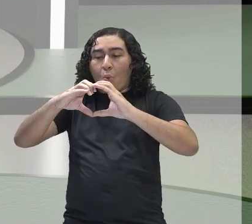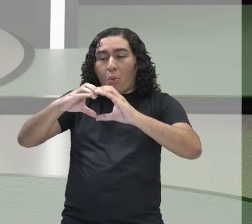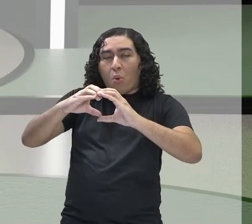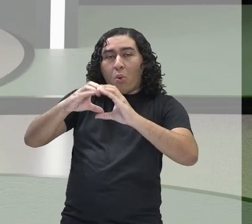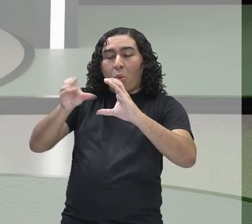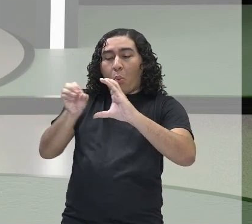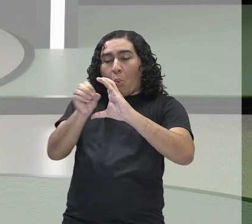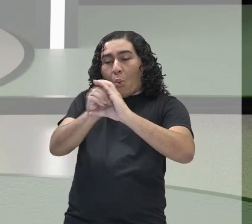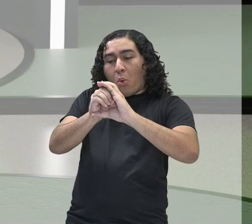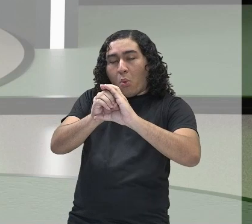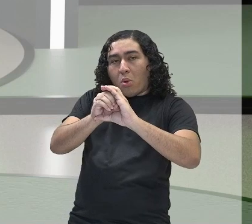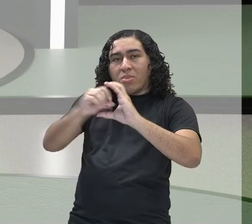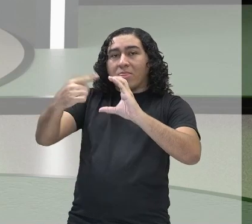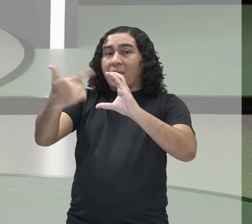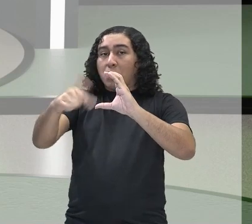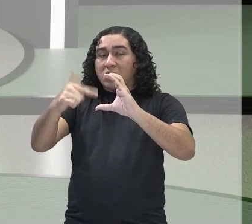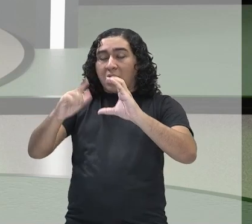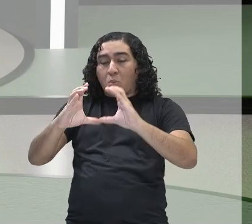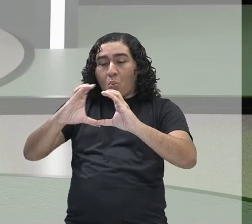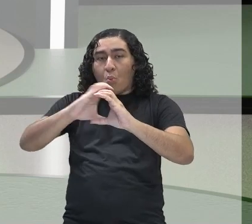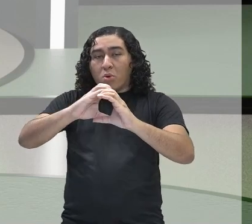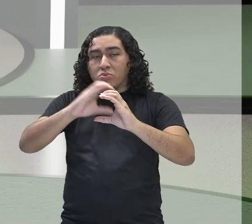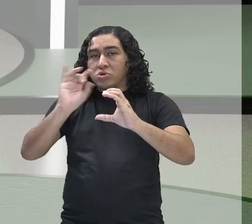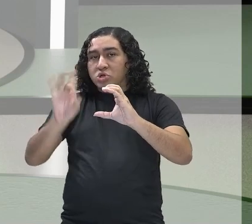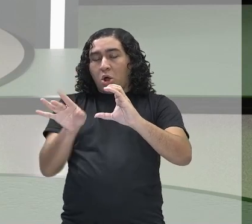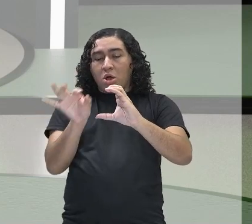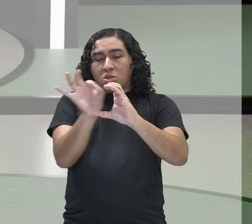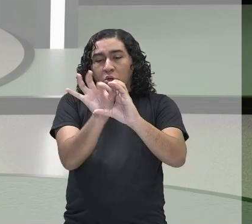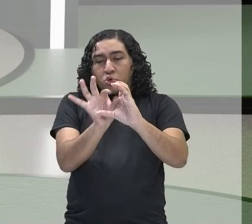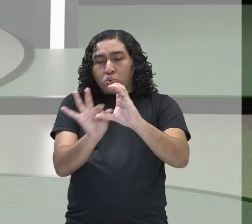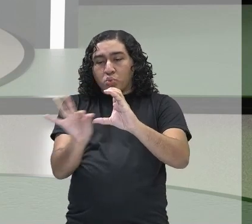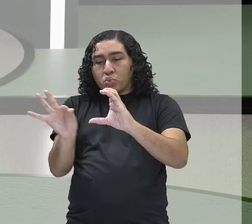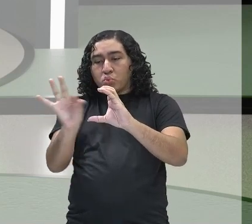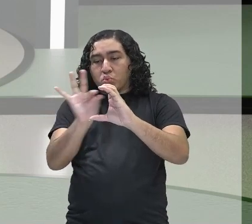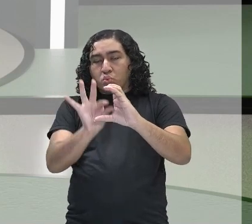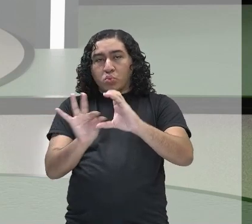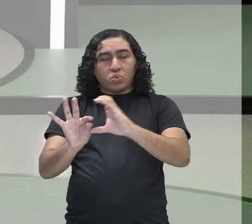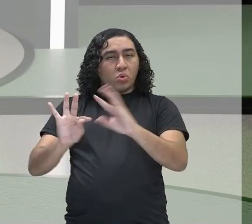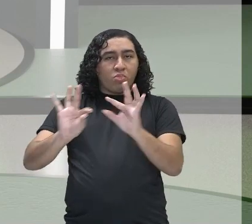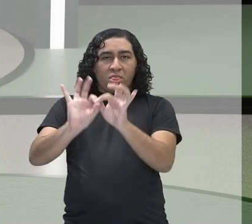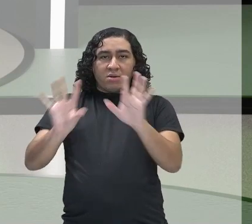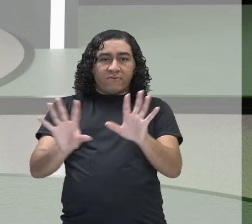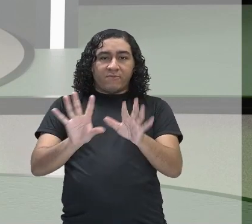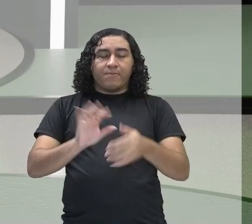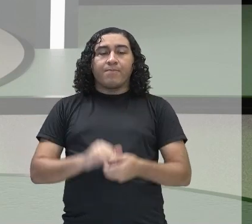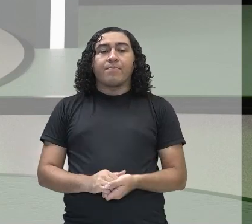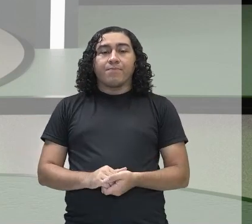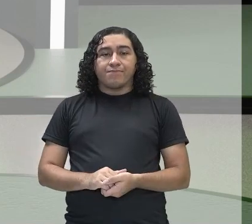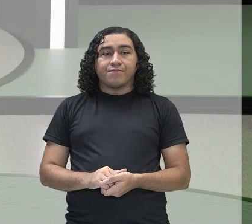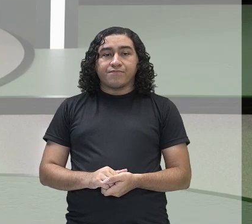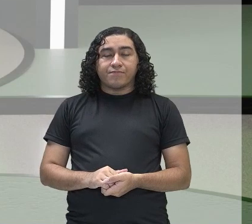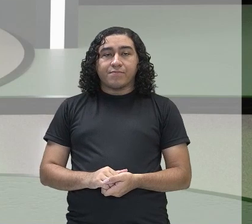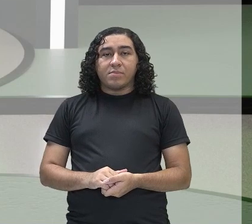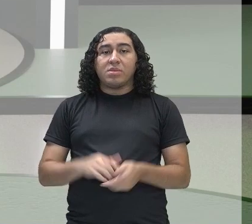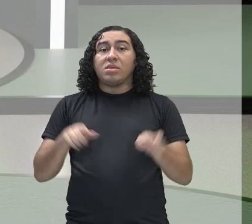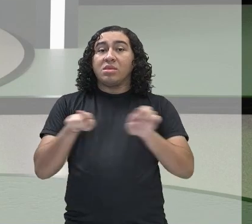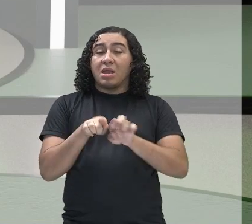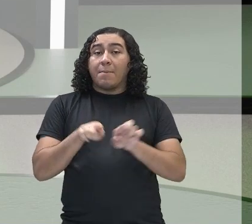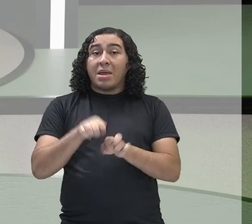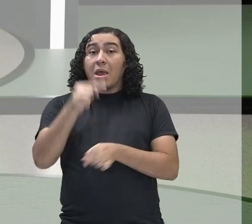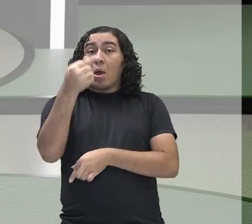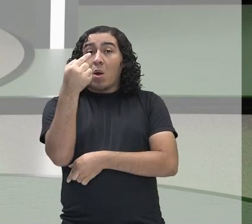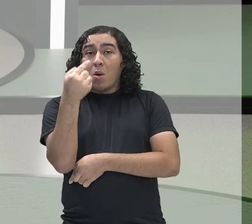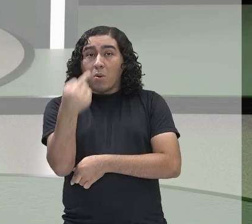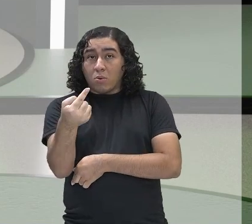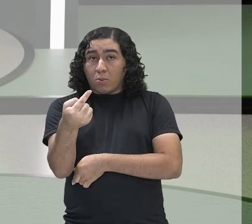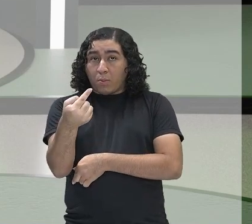de um núcleo por exemplo tá Então essa característica é bem importante a gente lembrar são seres unicelulares né quando